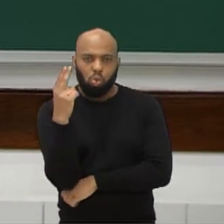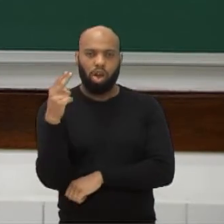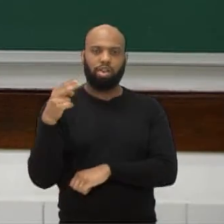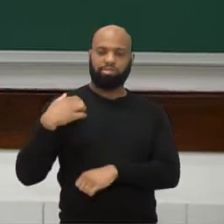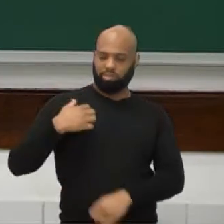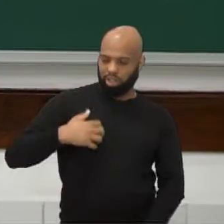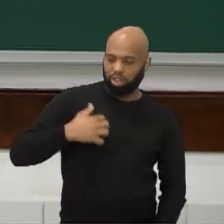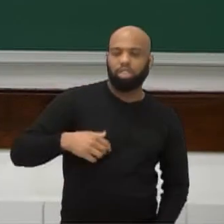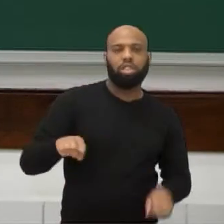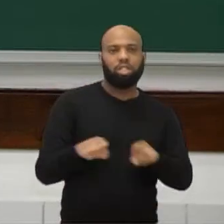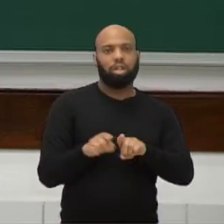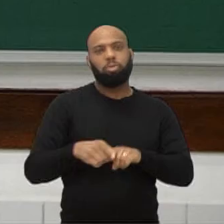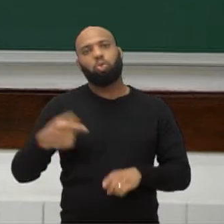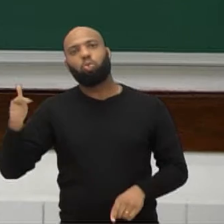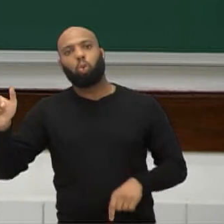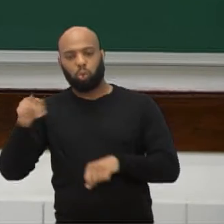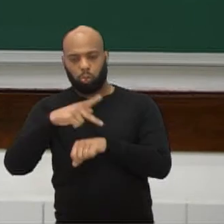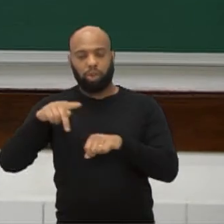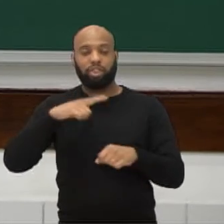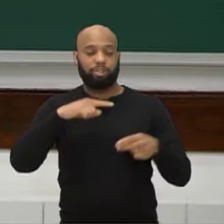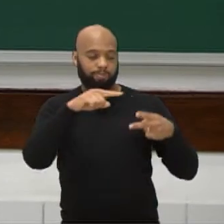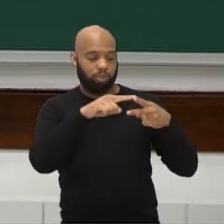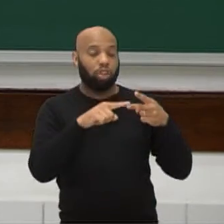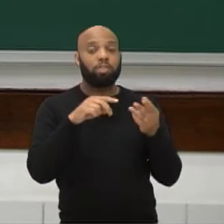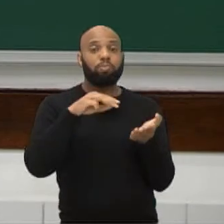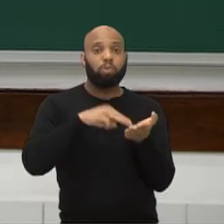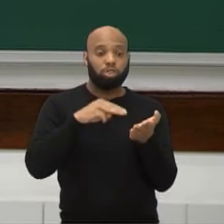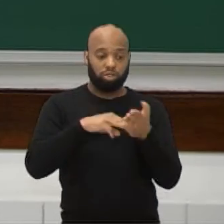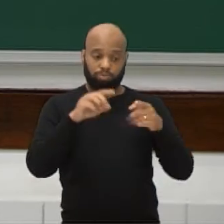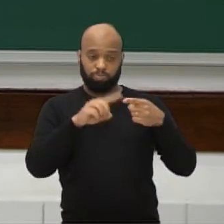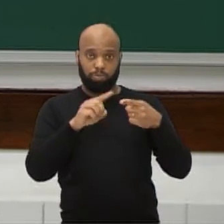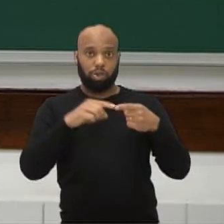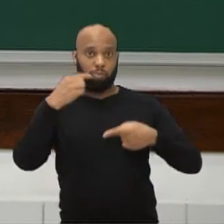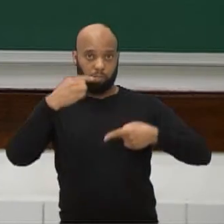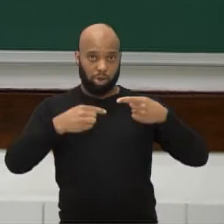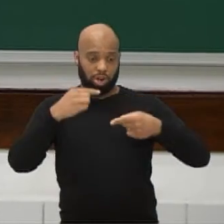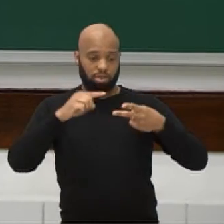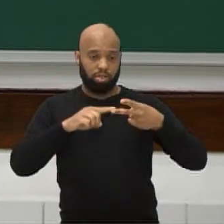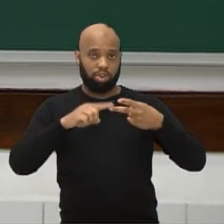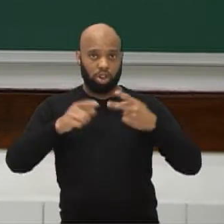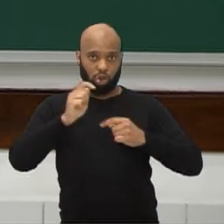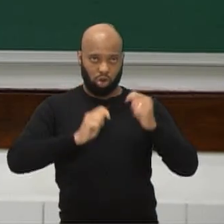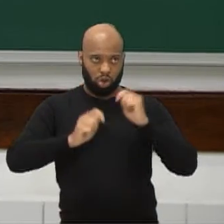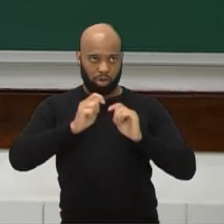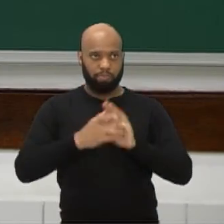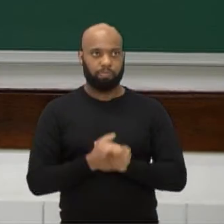estrangeiro, certo? Então aqui, 2 motivos, um político, o outro econômico.